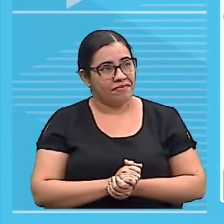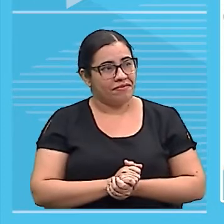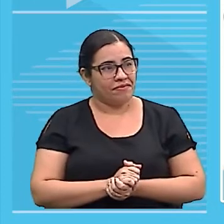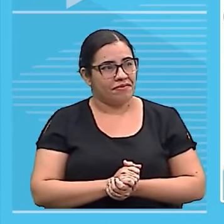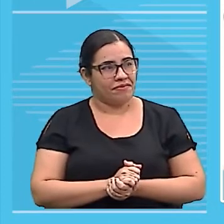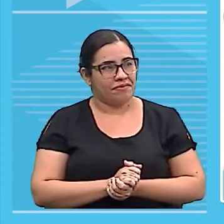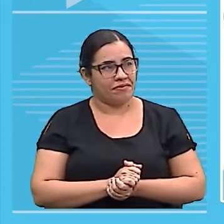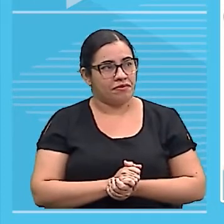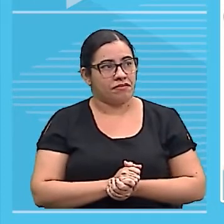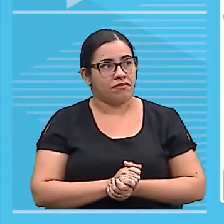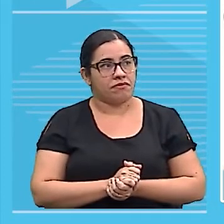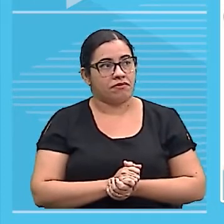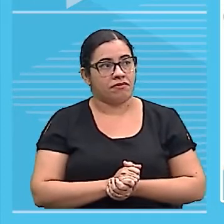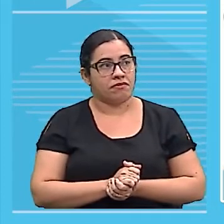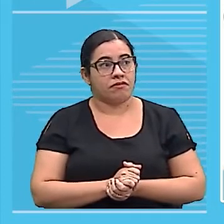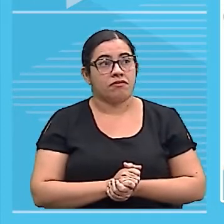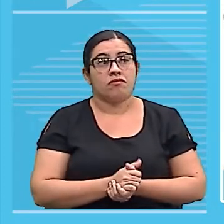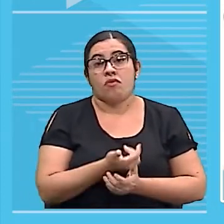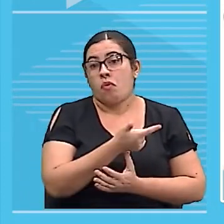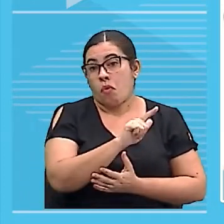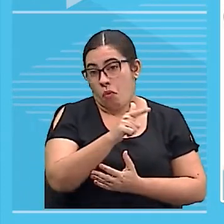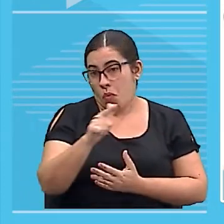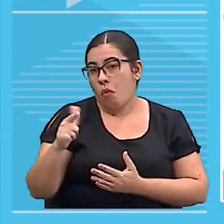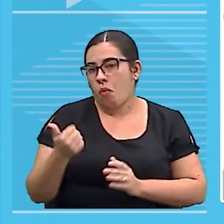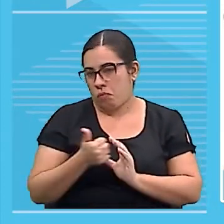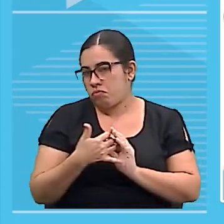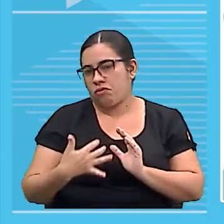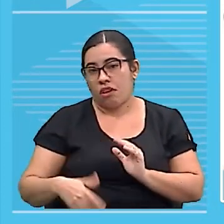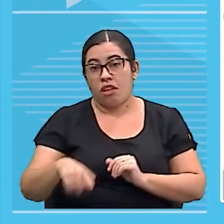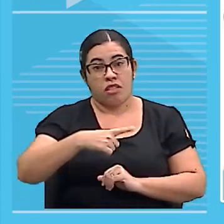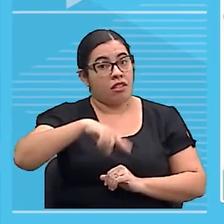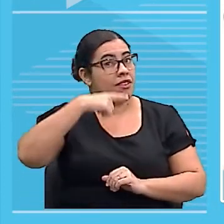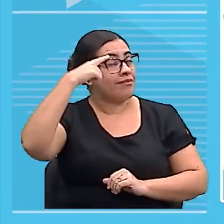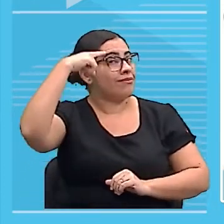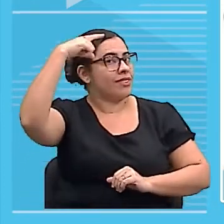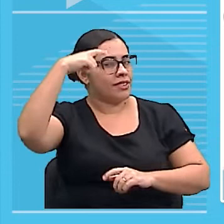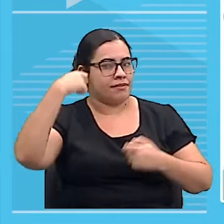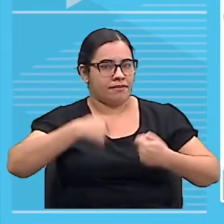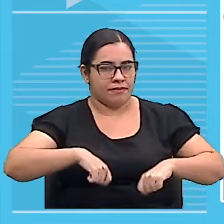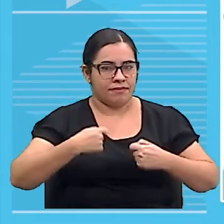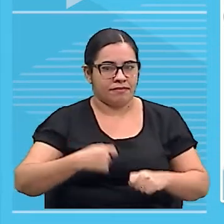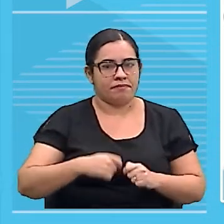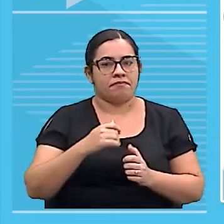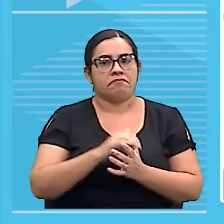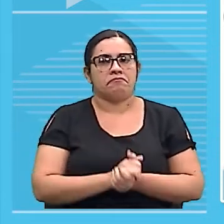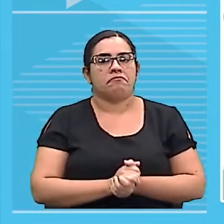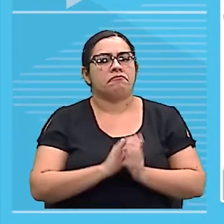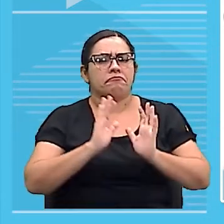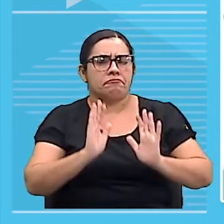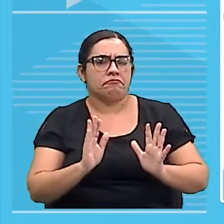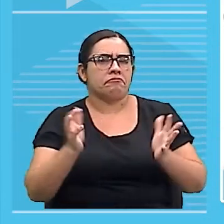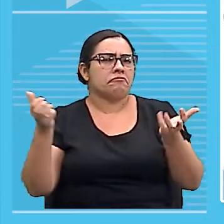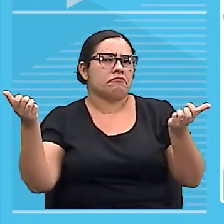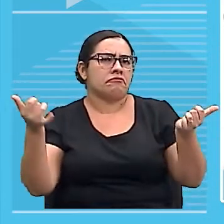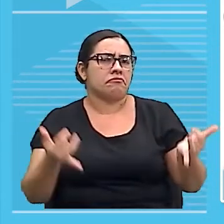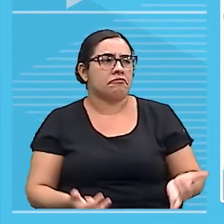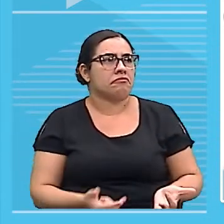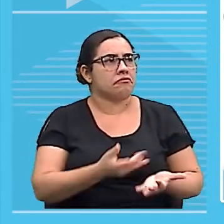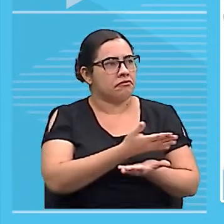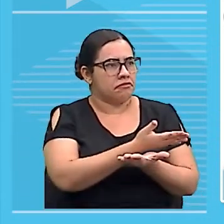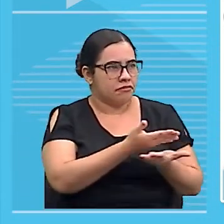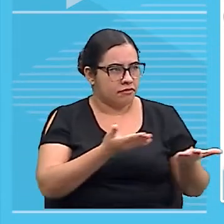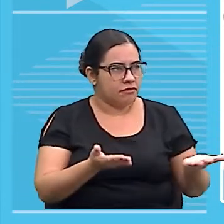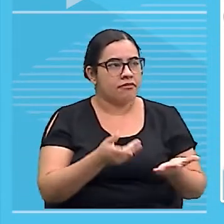nós temos algumas outras propriedades para gente lembrar além dessa que eu falei o que